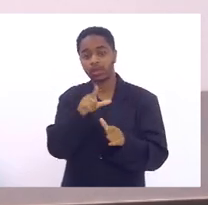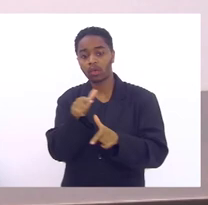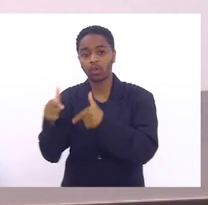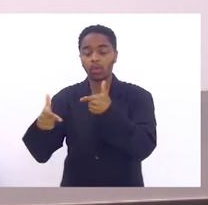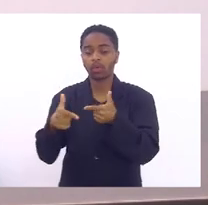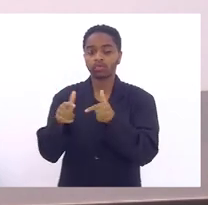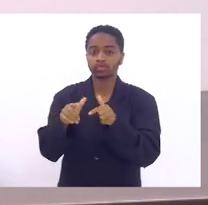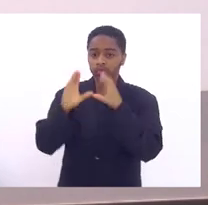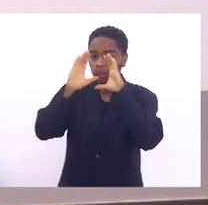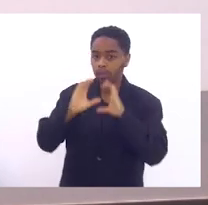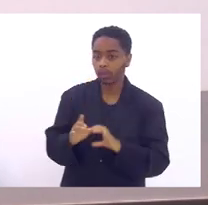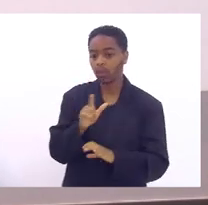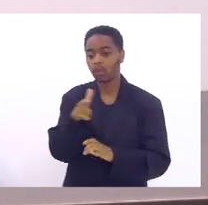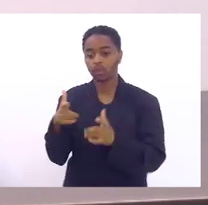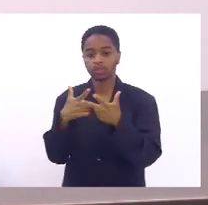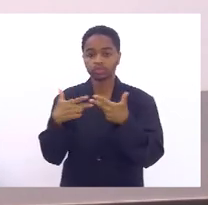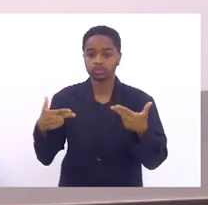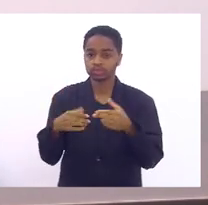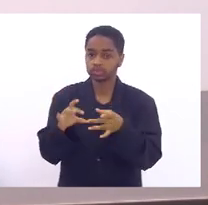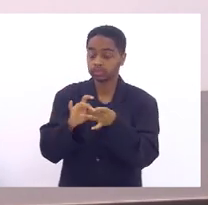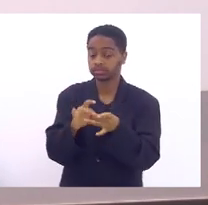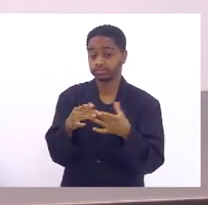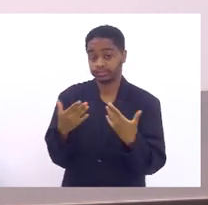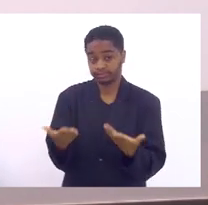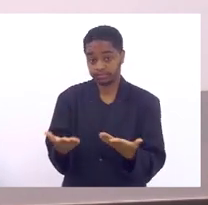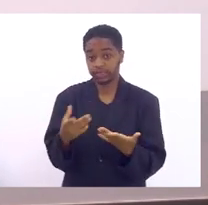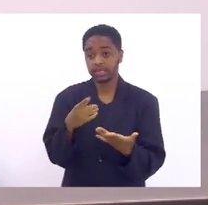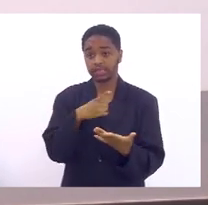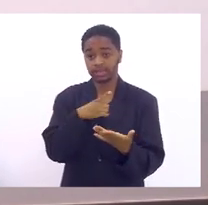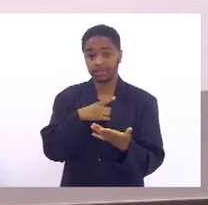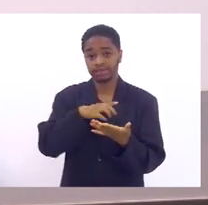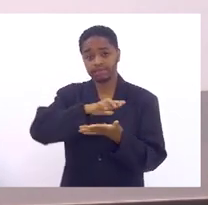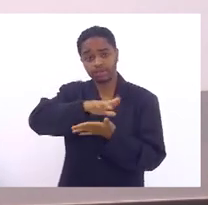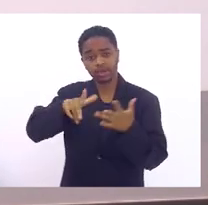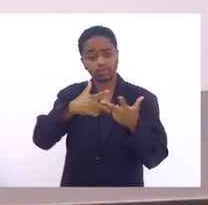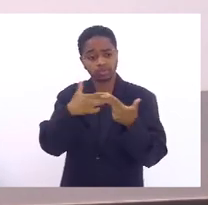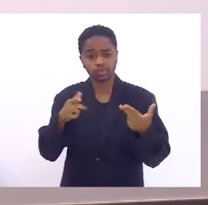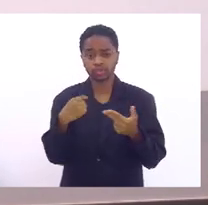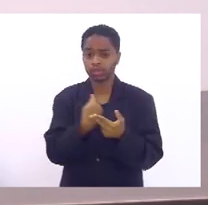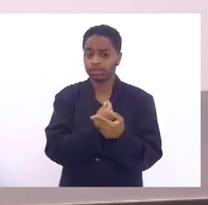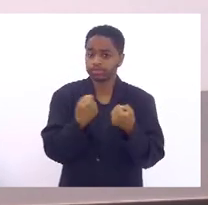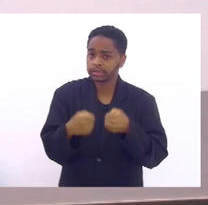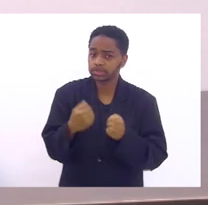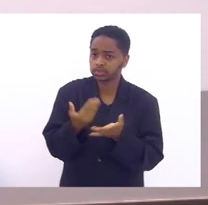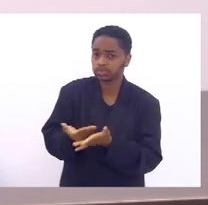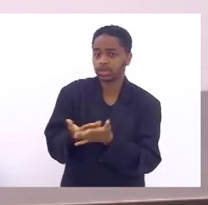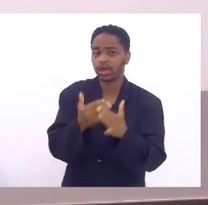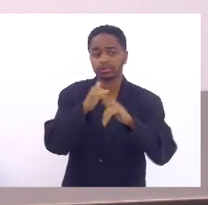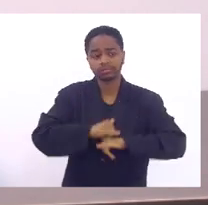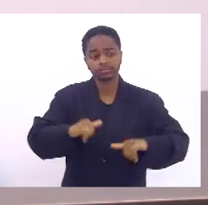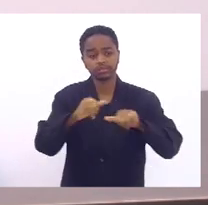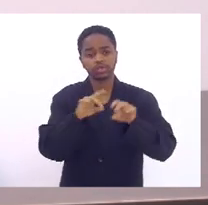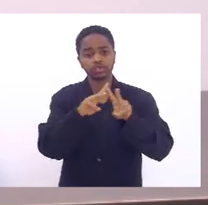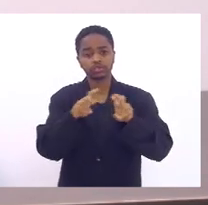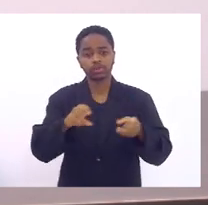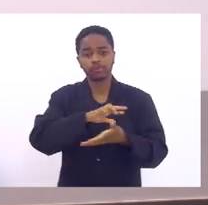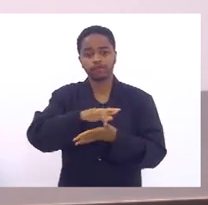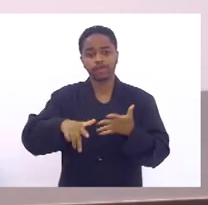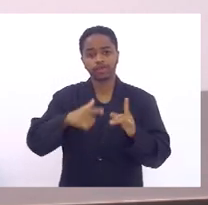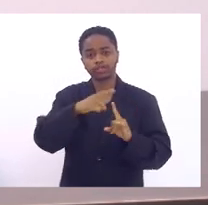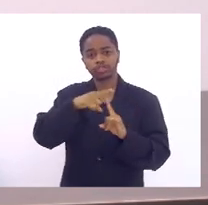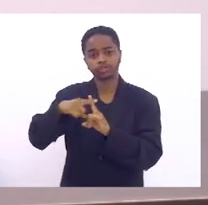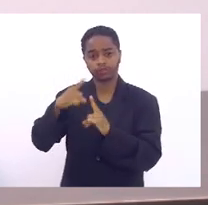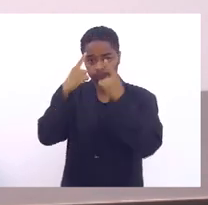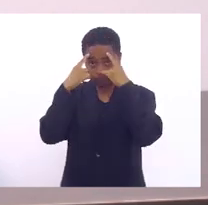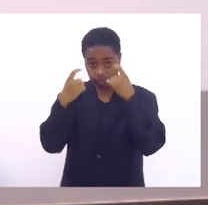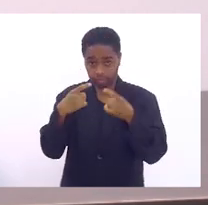de outros comportamentos então assim gente eh Há tanto mais pra gente se debruçar e estudar e divulgar sobre os diversos tipos de violência né as mulheres